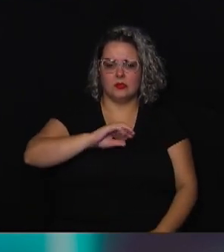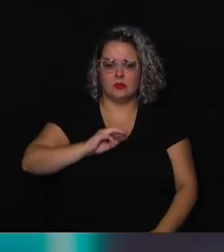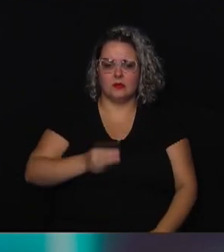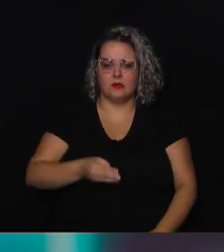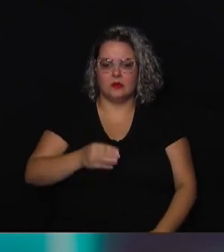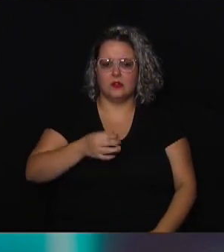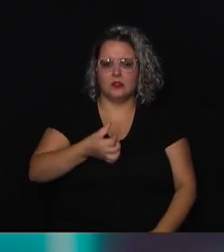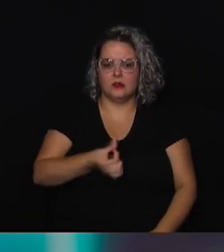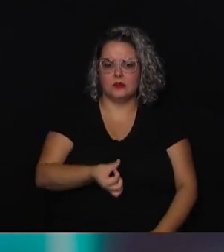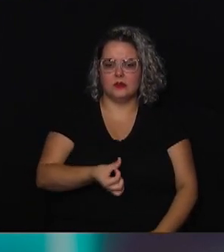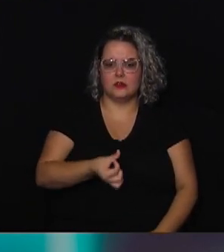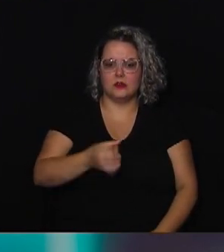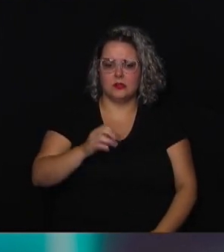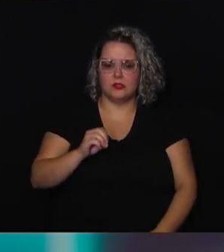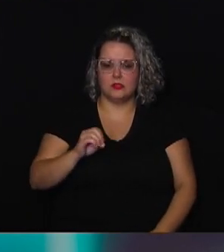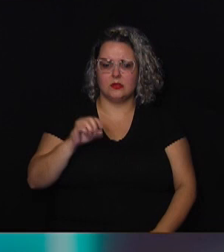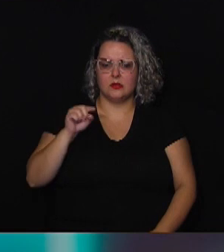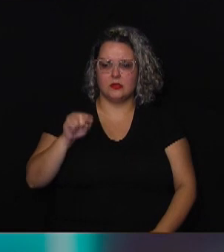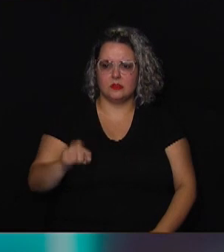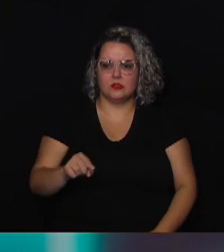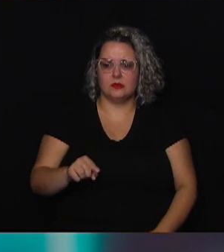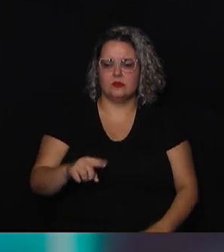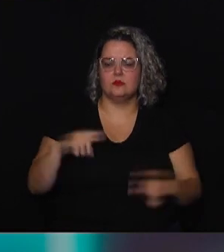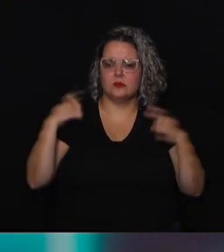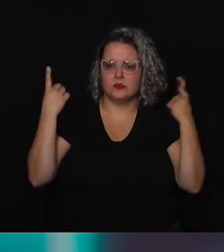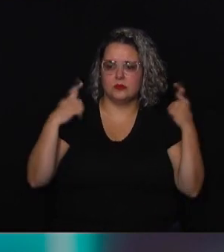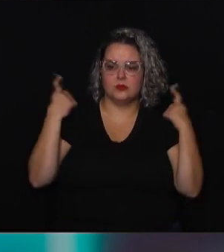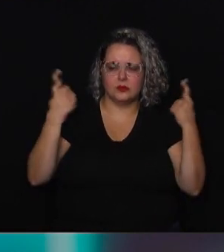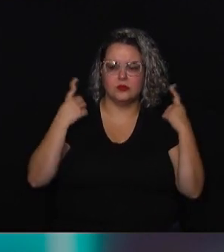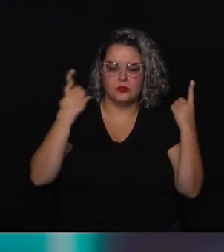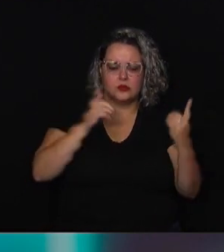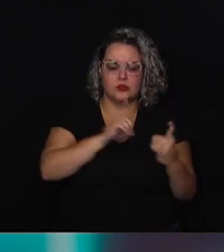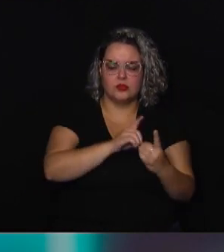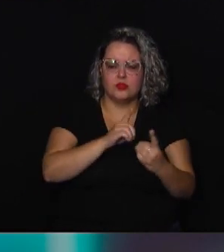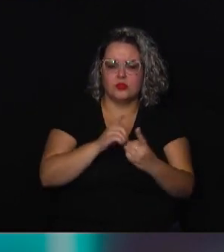9.600.000 procedimentos ambulatoriais e